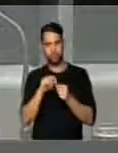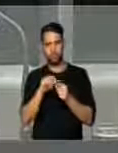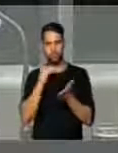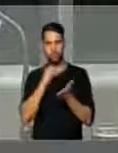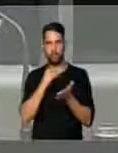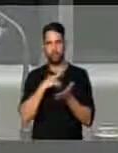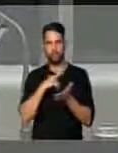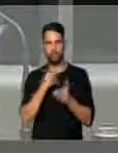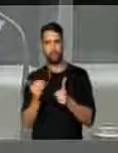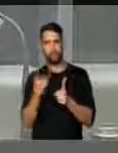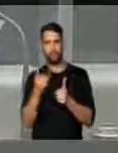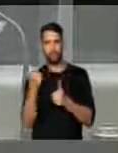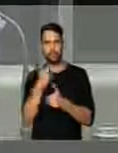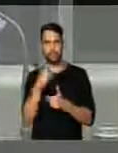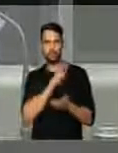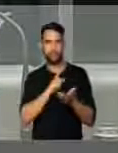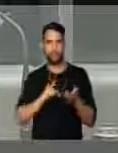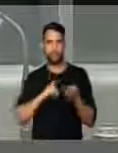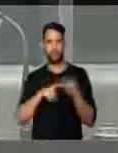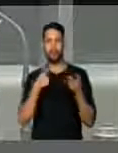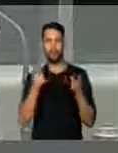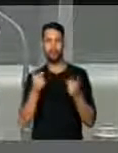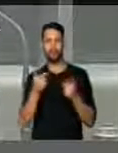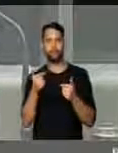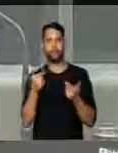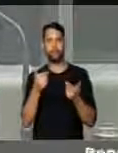de titular da mesa diretora.